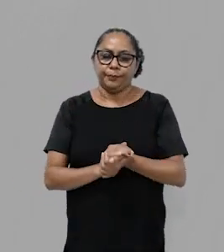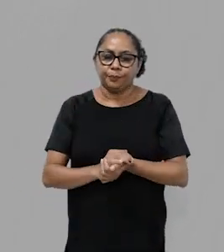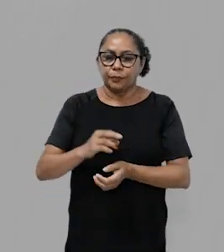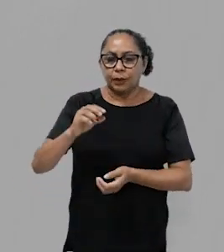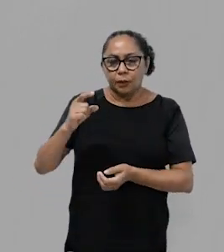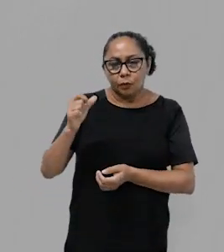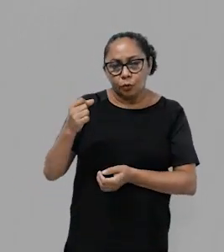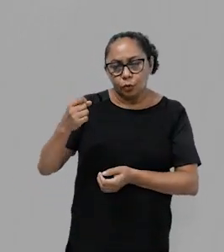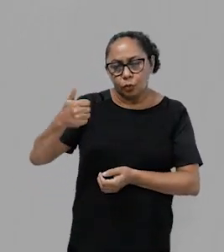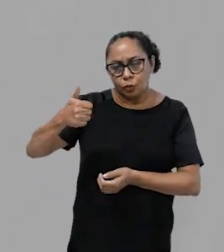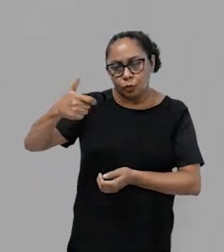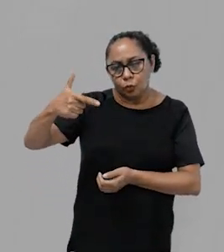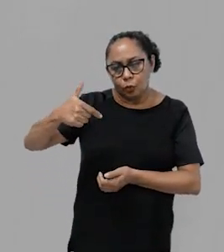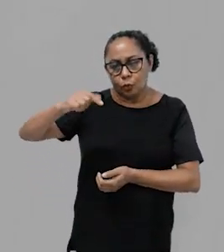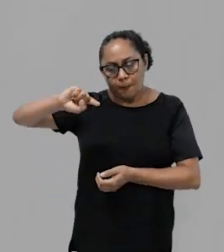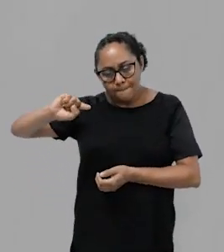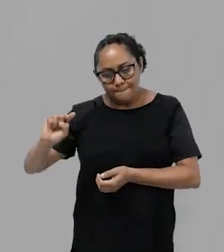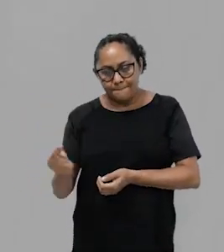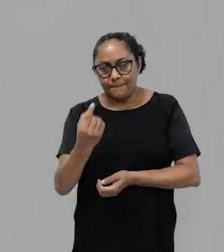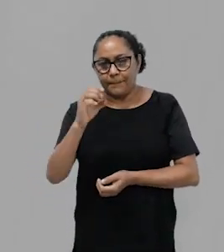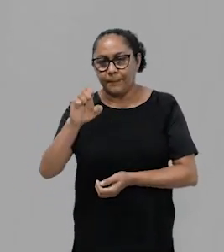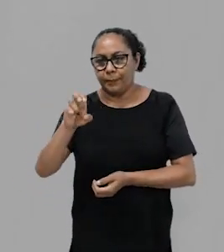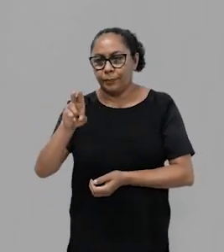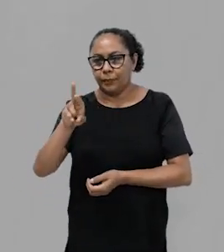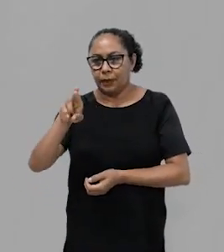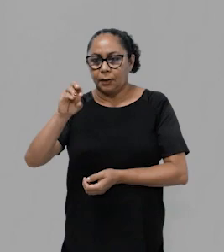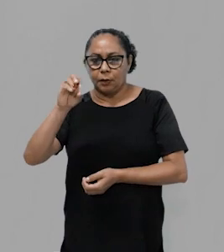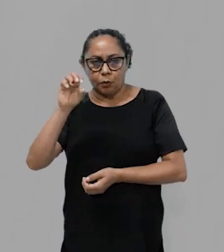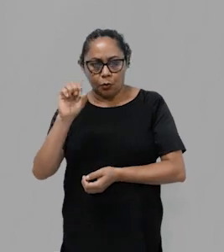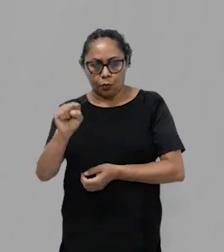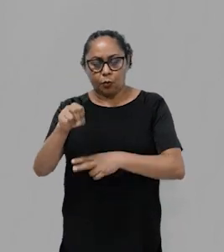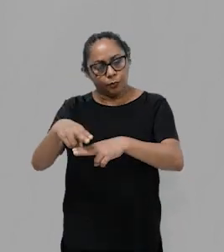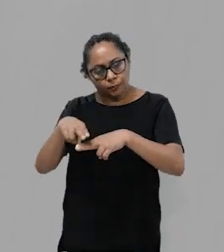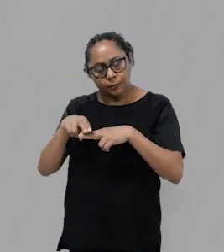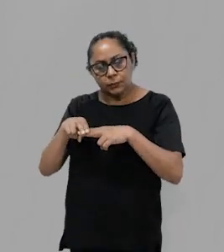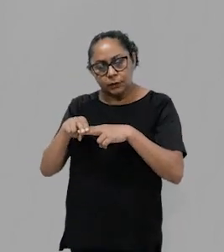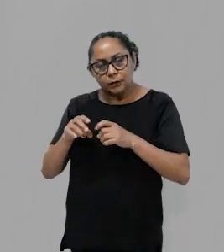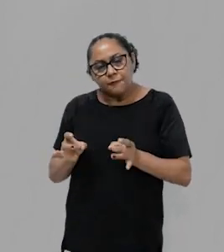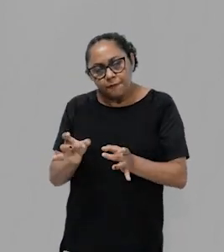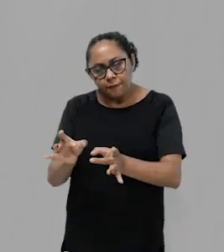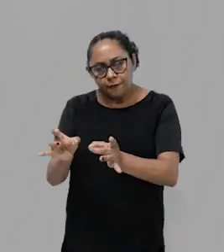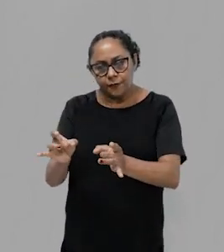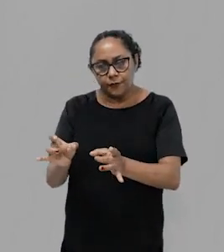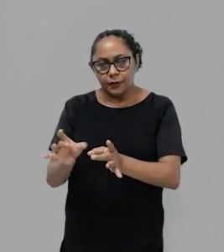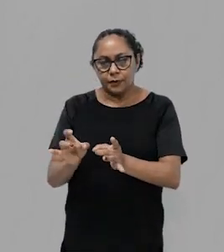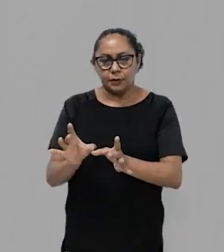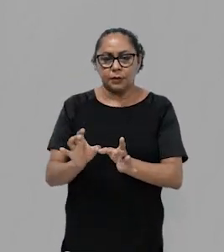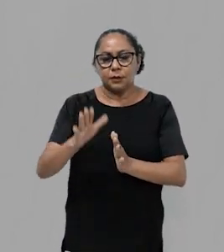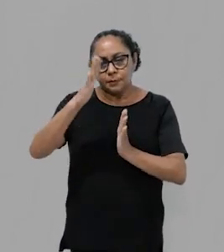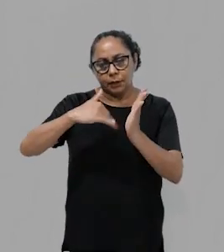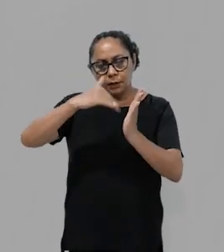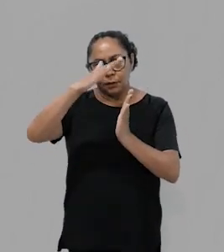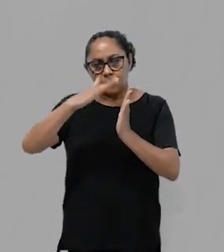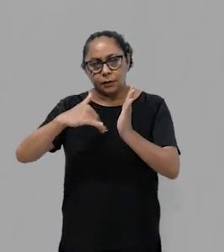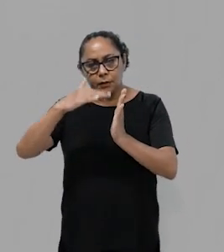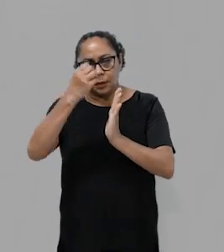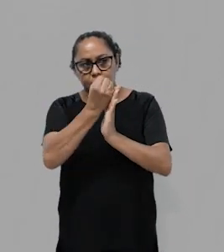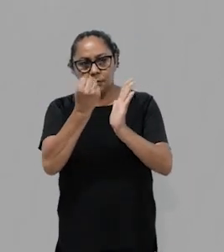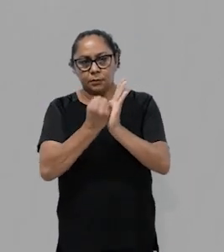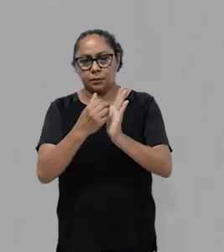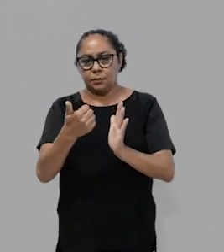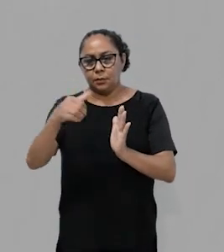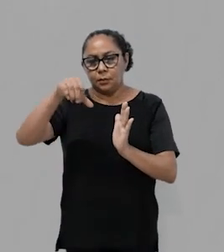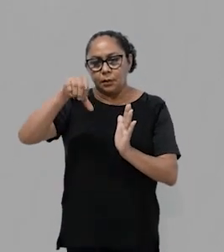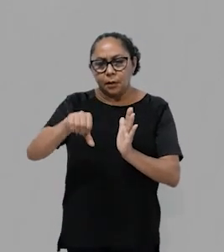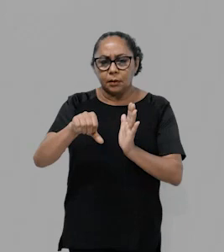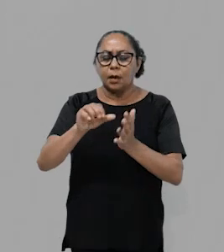12 milhões de euros foi o valor arrecadado por esse quadro do Paul Sinac, feito no final do século XIX. Professor, o que esse quadro